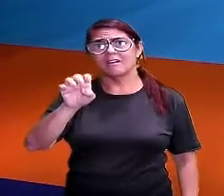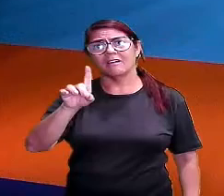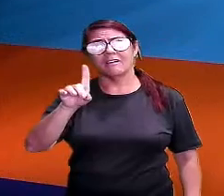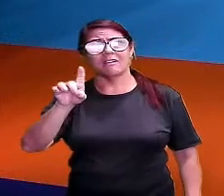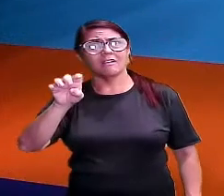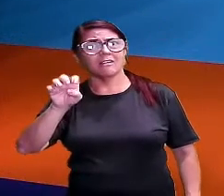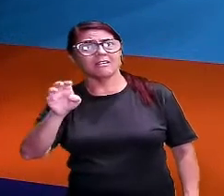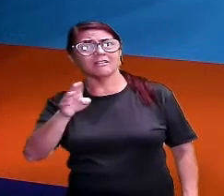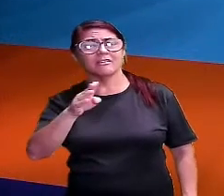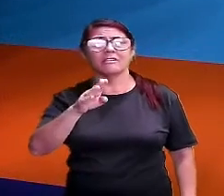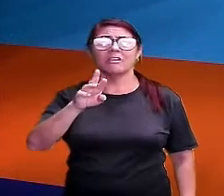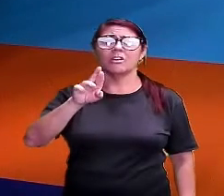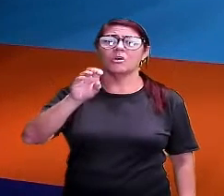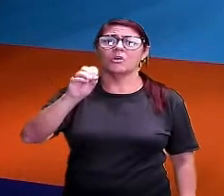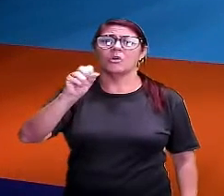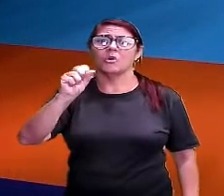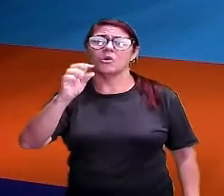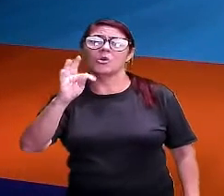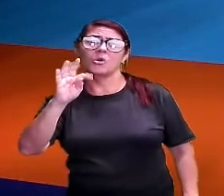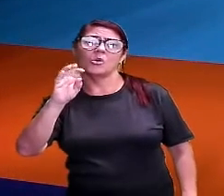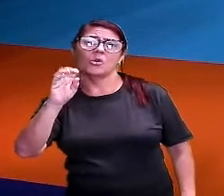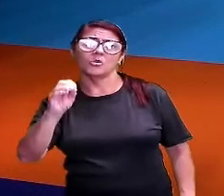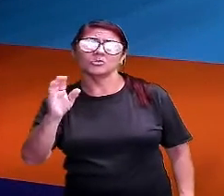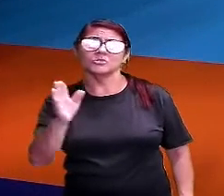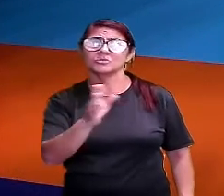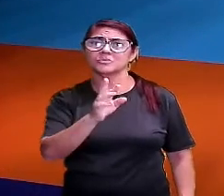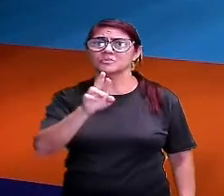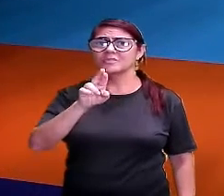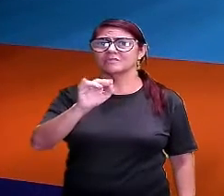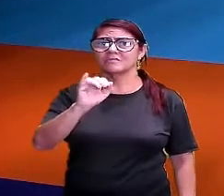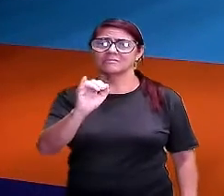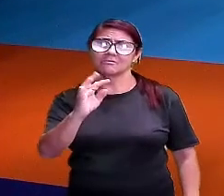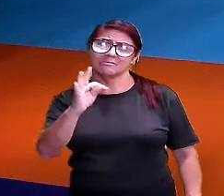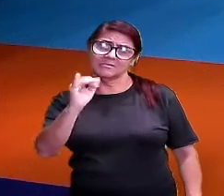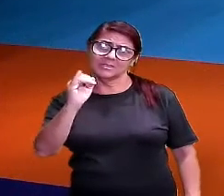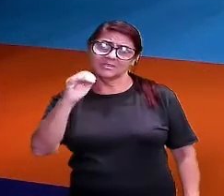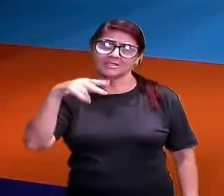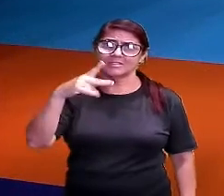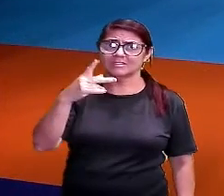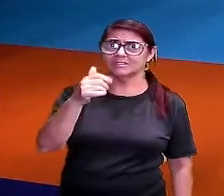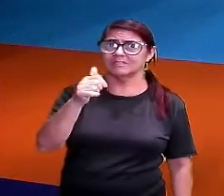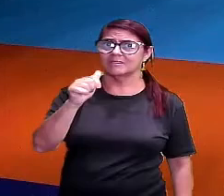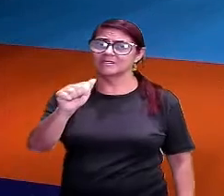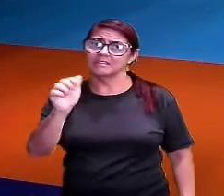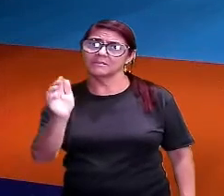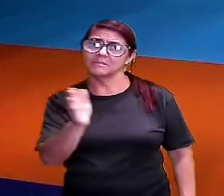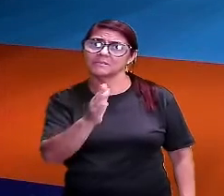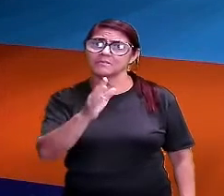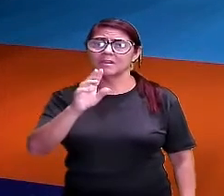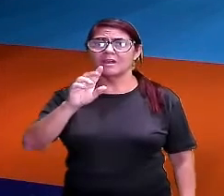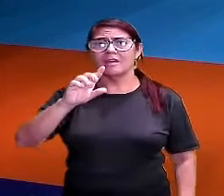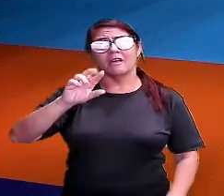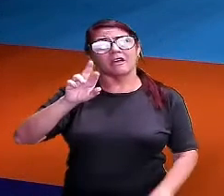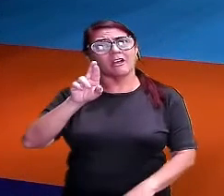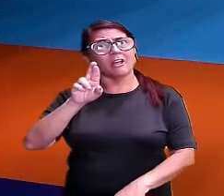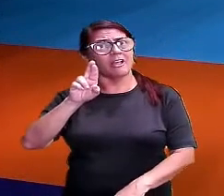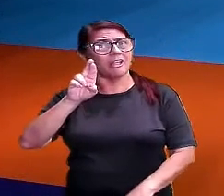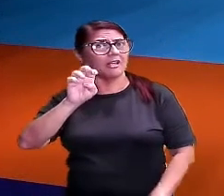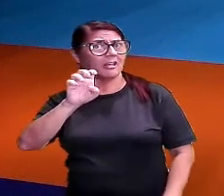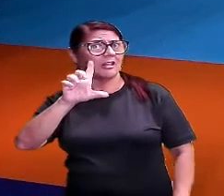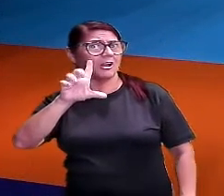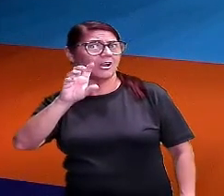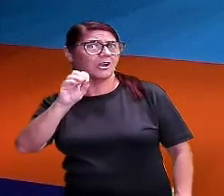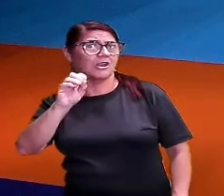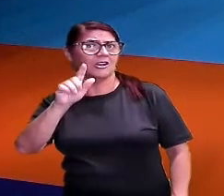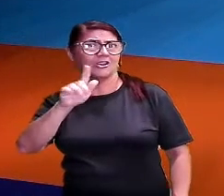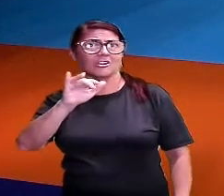rádio, rosto, ritinha, rolo, relógio,